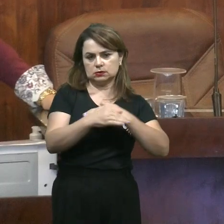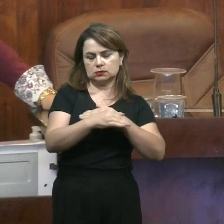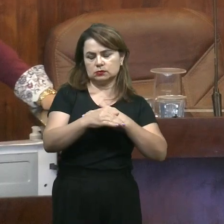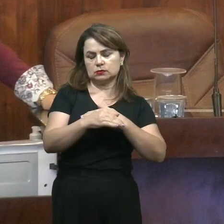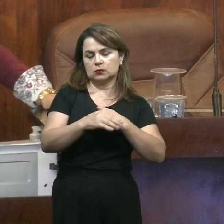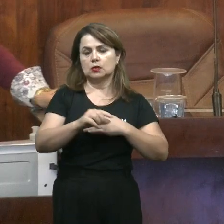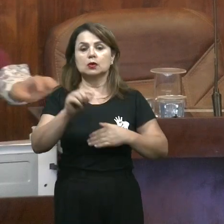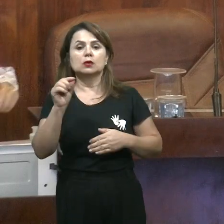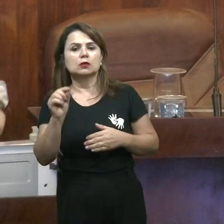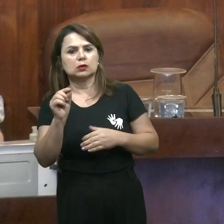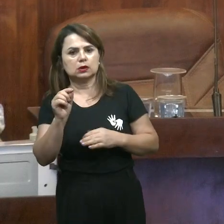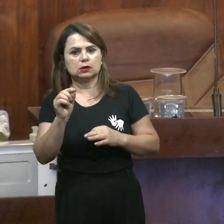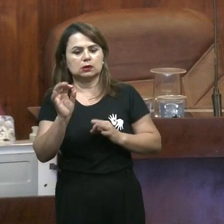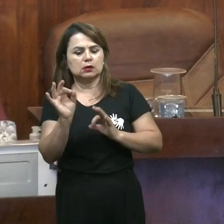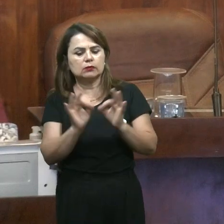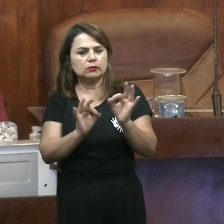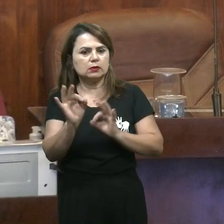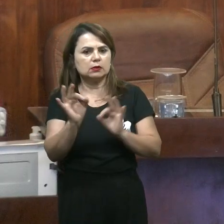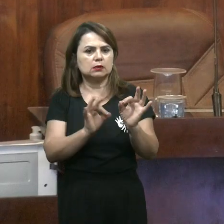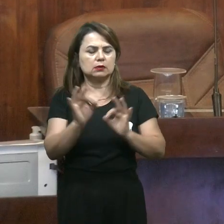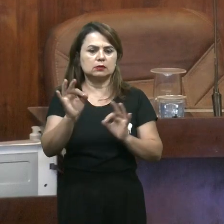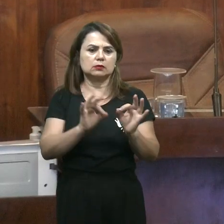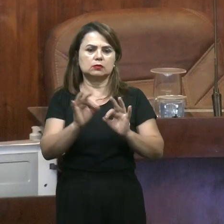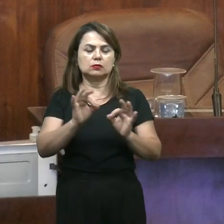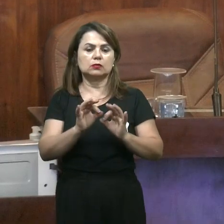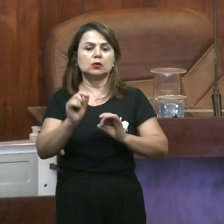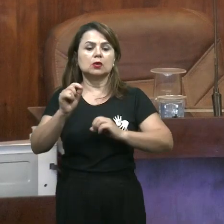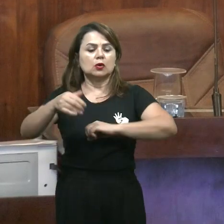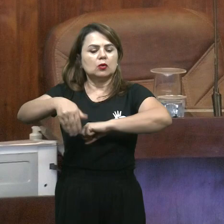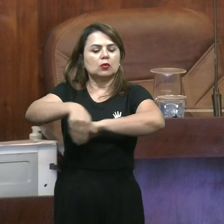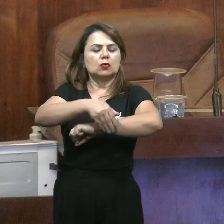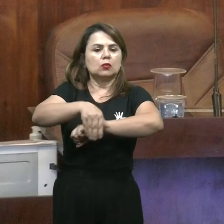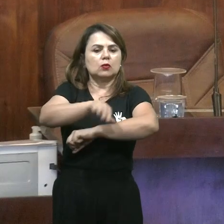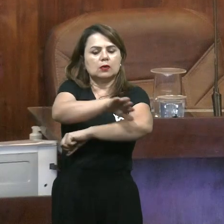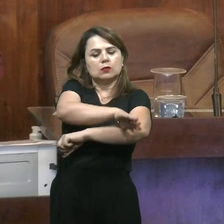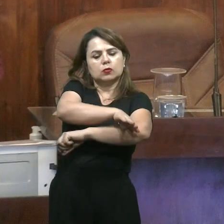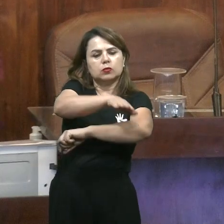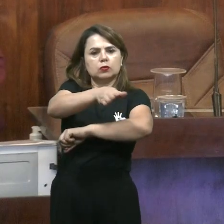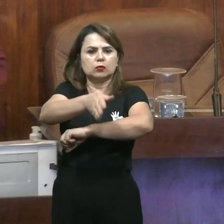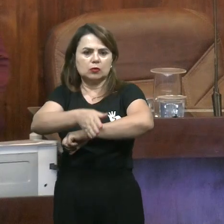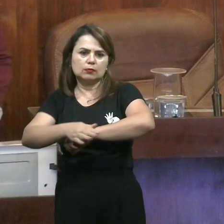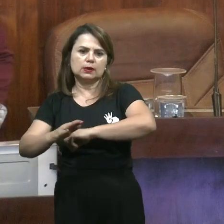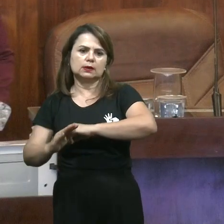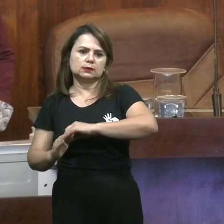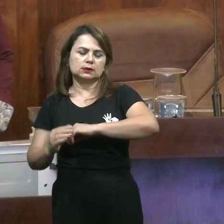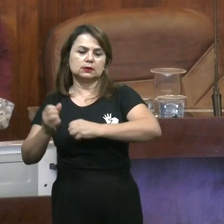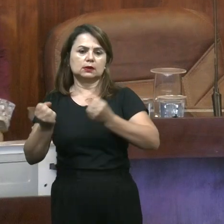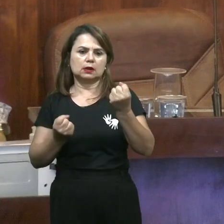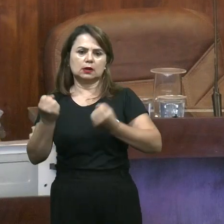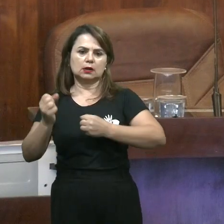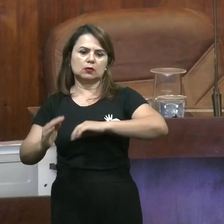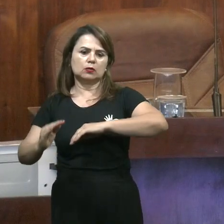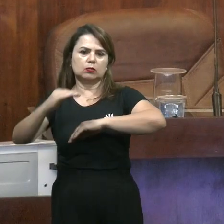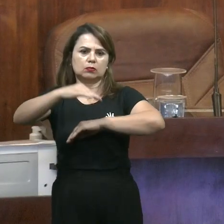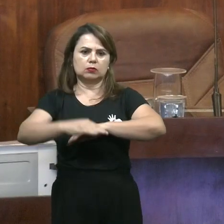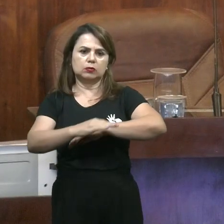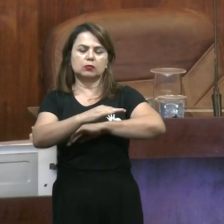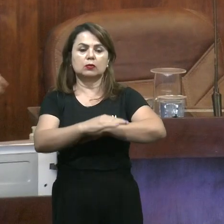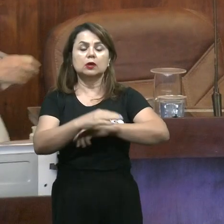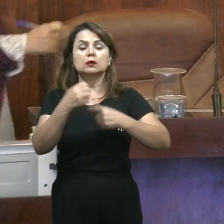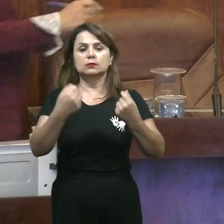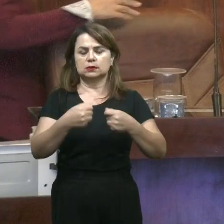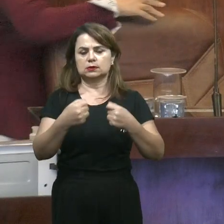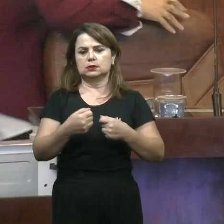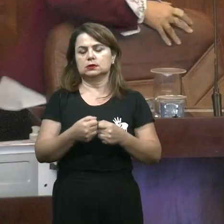de proceder à implantação de um redutor de velocidade do tipo lombada, que se faz necessário na rua Urias Avelino de